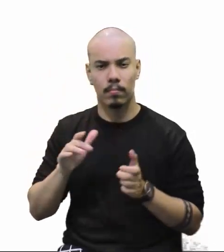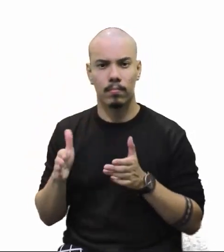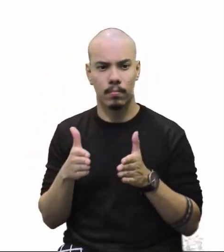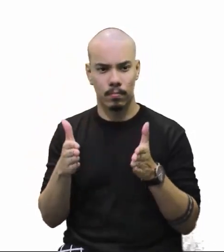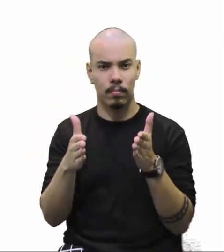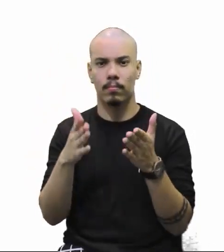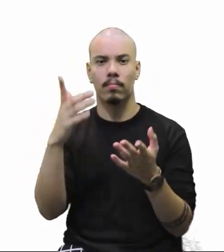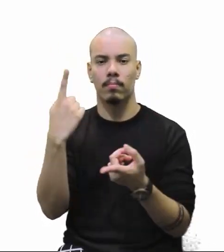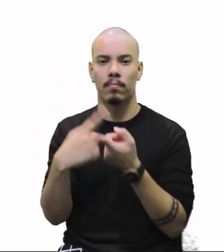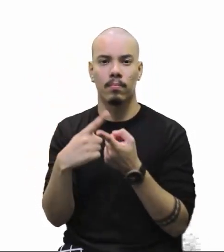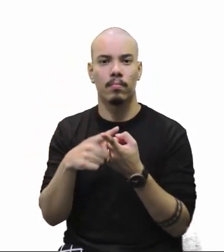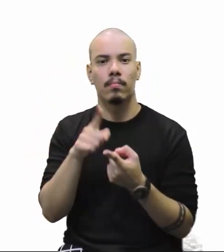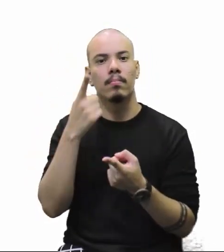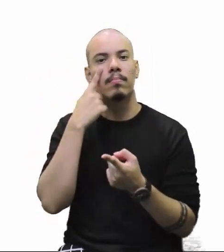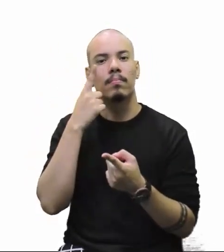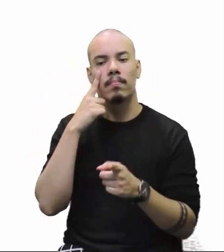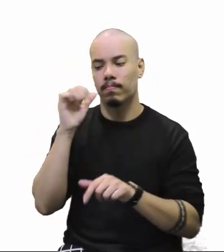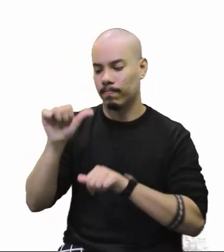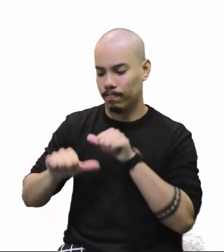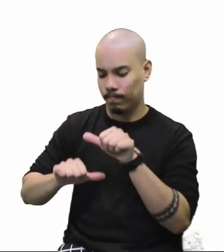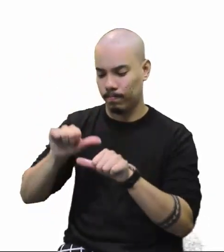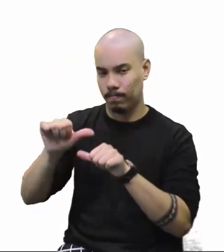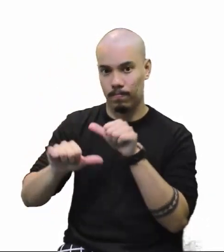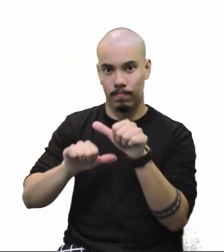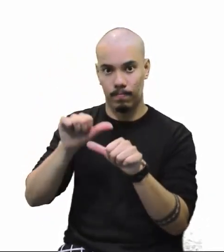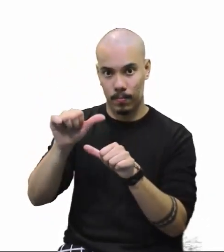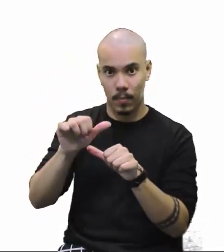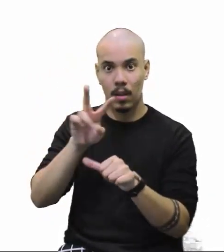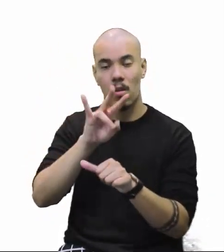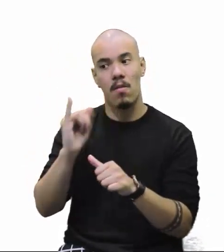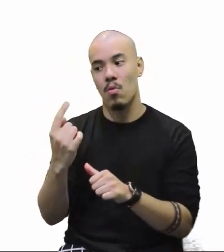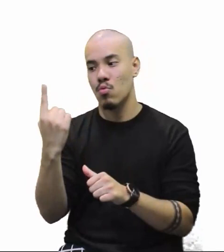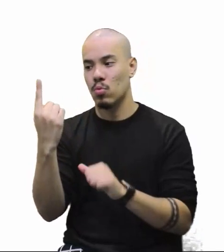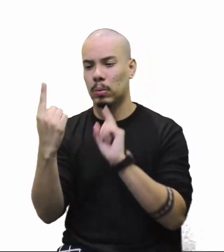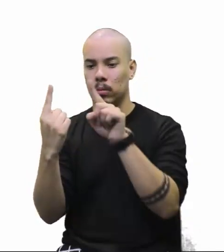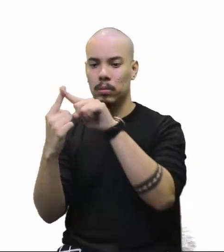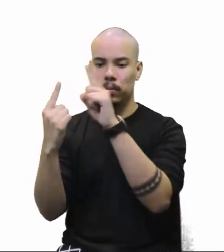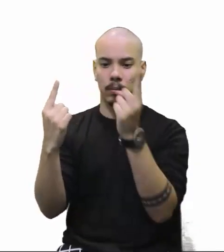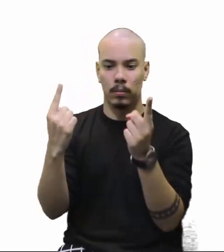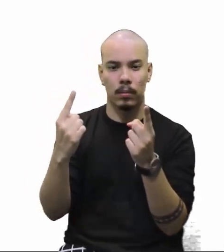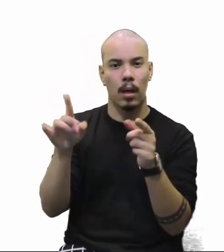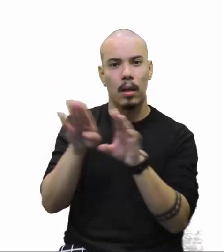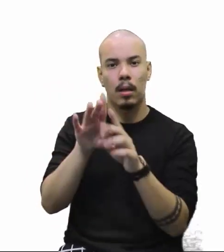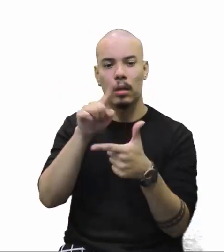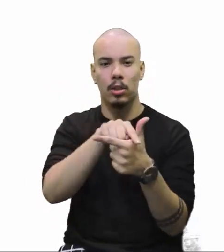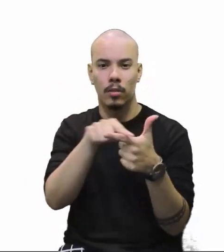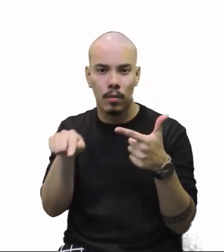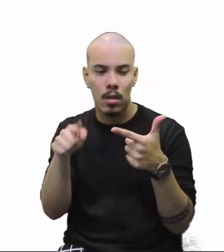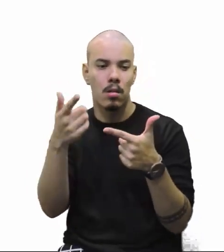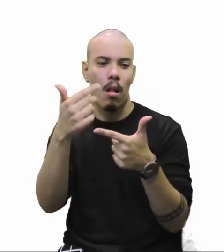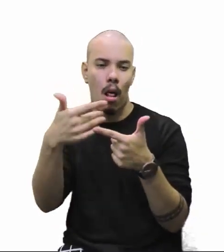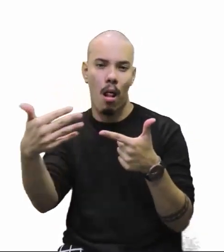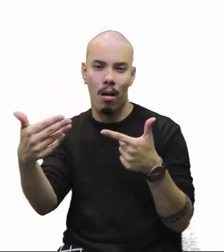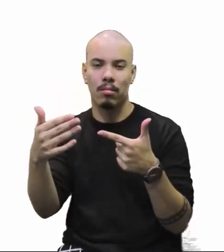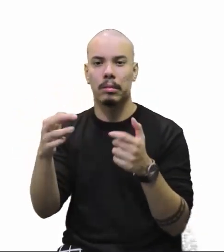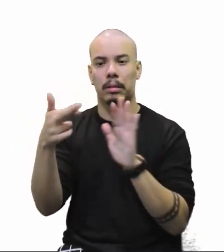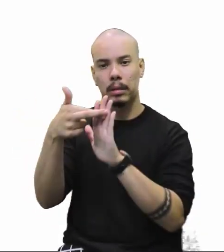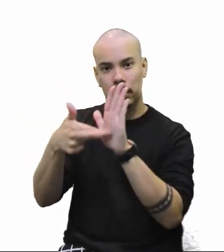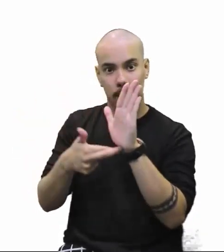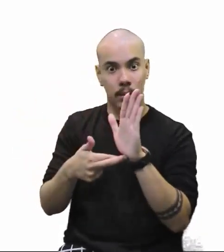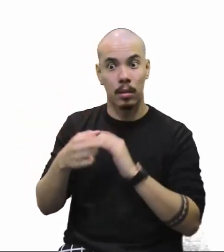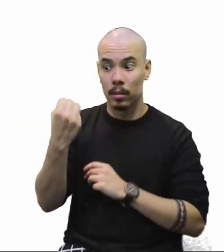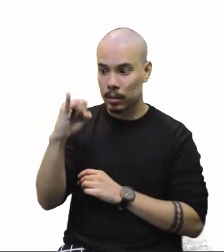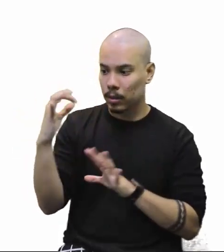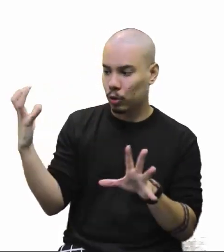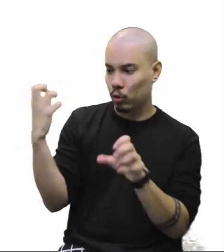agora. Aqui você vê que ele muda, né? Vem para um e depois para outro. Chega ali, divide de novo e aí... Vem